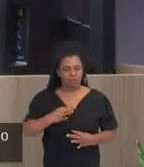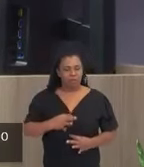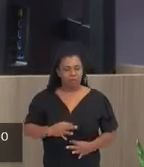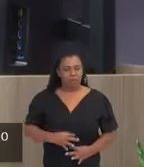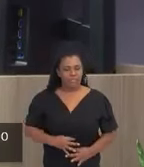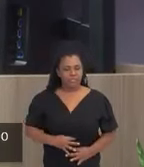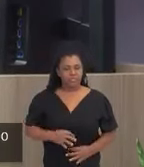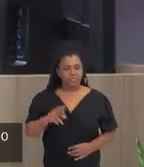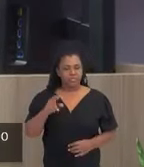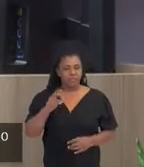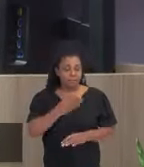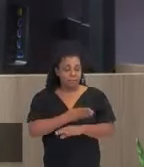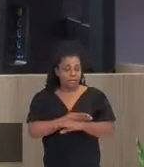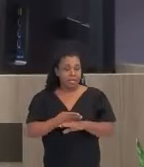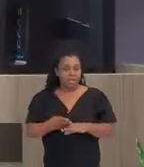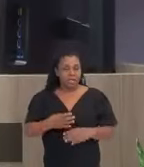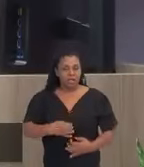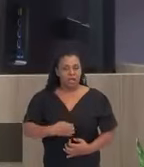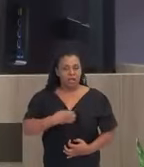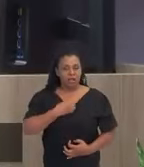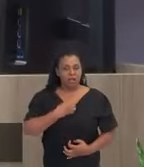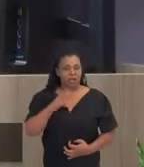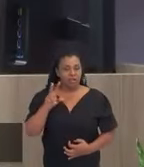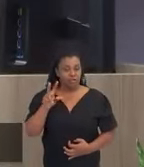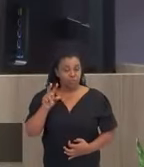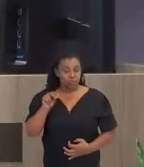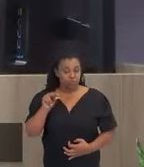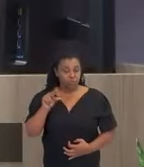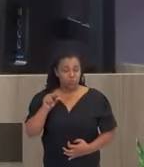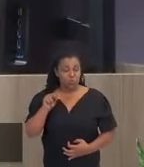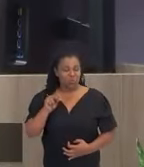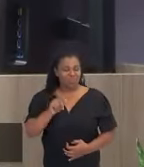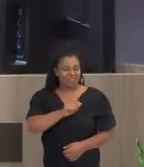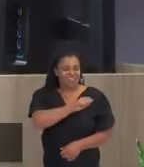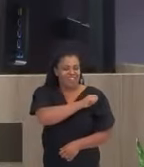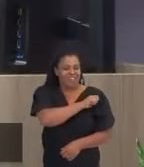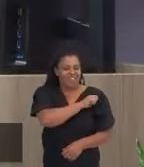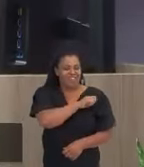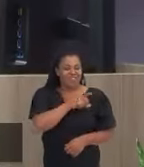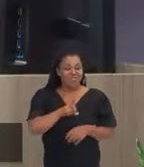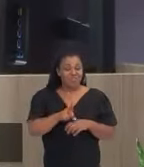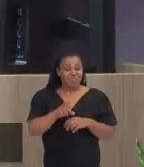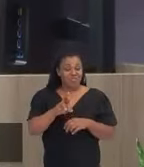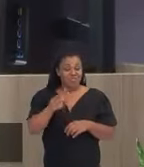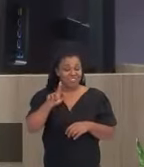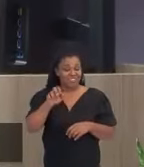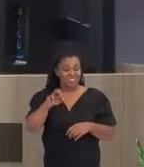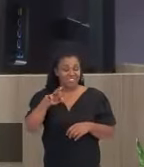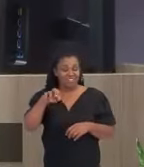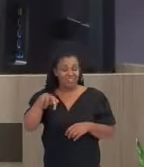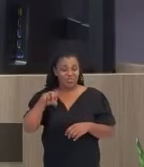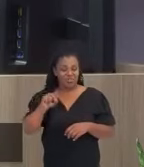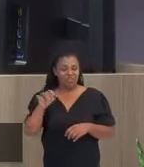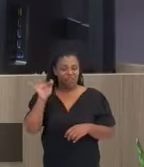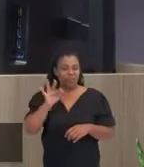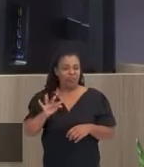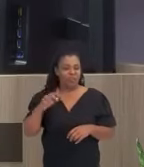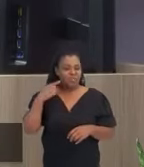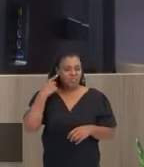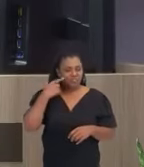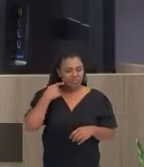gravata azul. E até botei aqui na minha descrição. E fui aluno do Dr. Gerson, na Faculdade de Direito. Então, obrigado a todos e desejo um